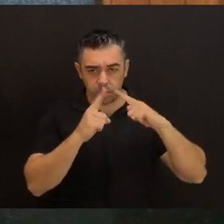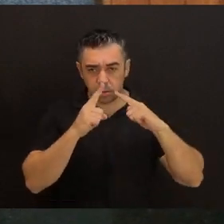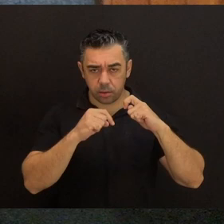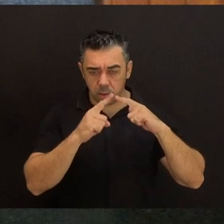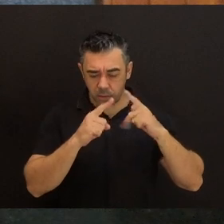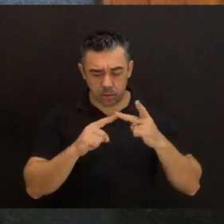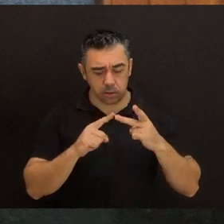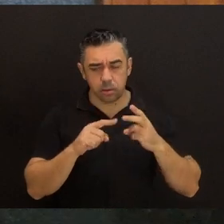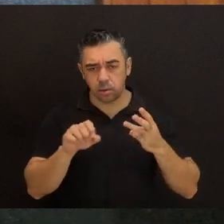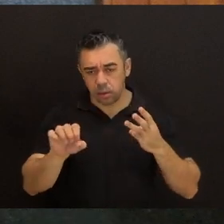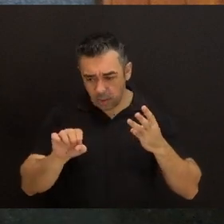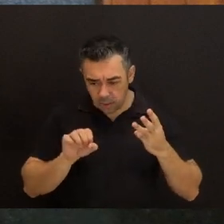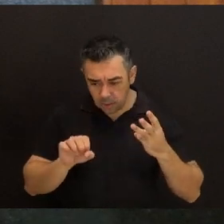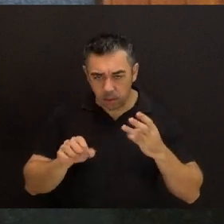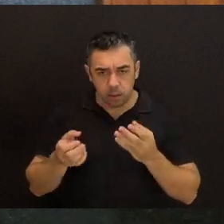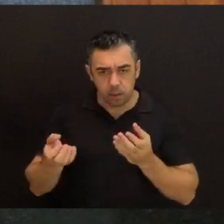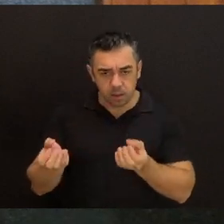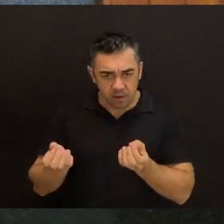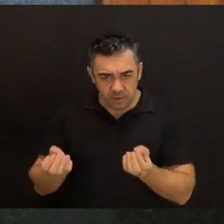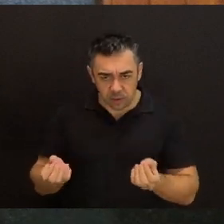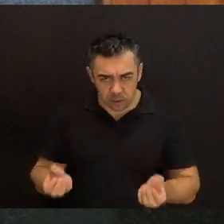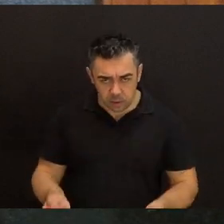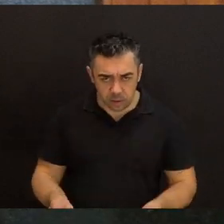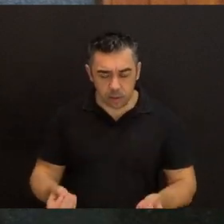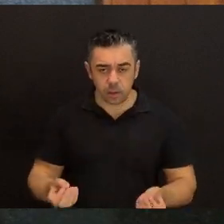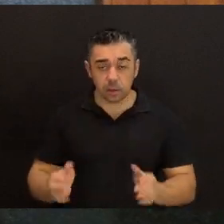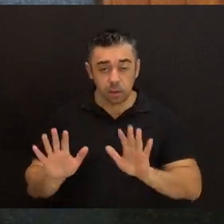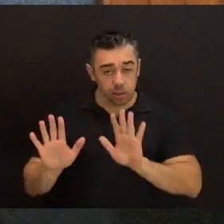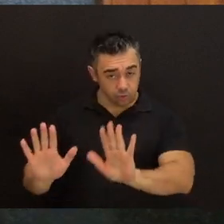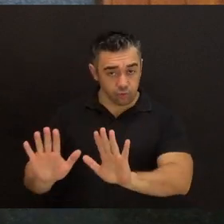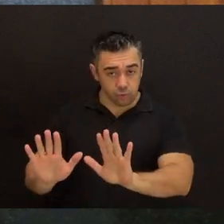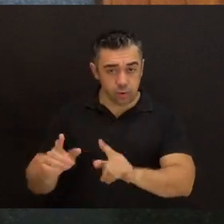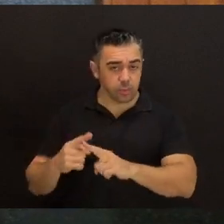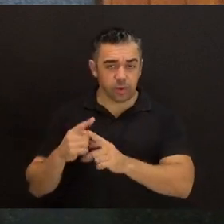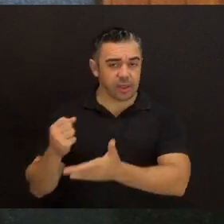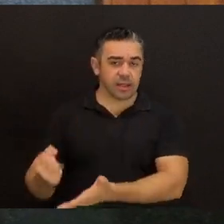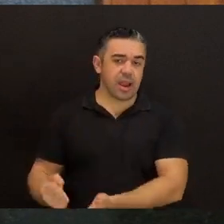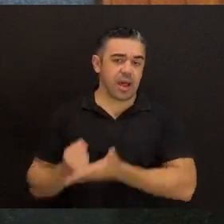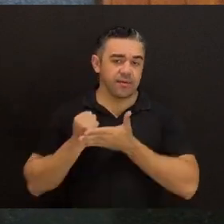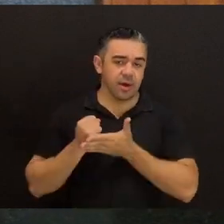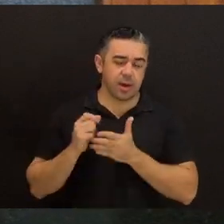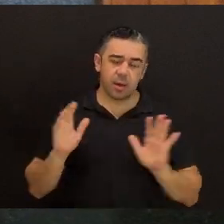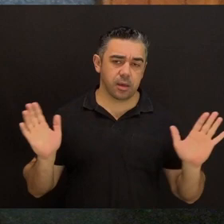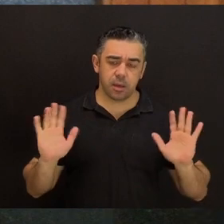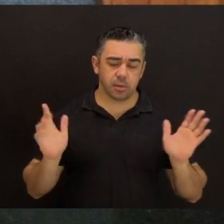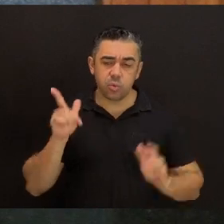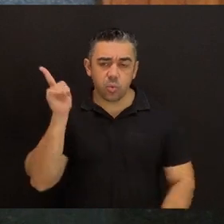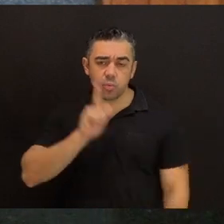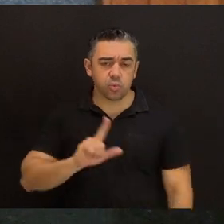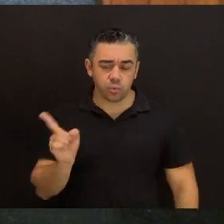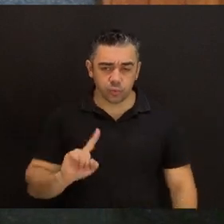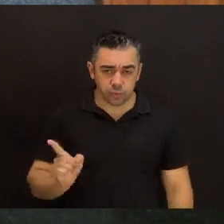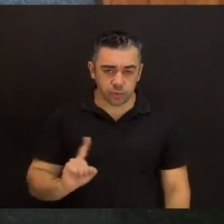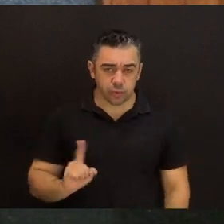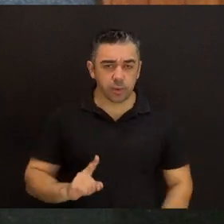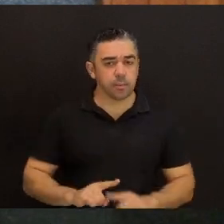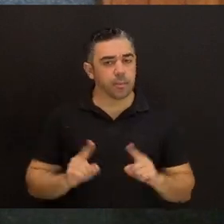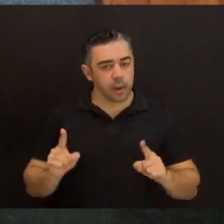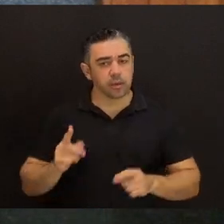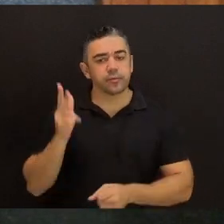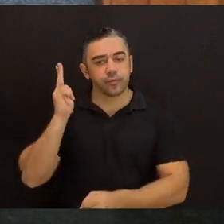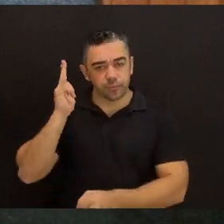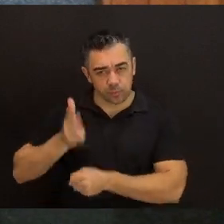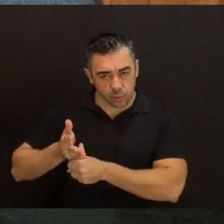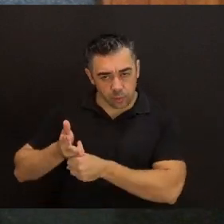Nós deixamos lá aprendidos lá no local até por uma incapacidade de locomoção desses objetos até a delegacia mas ficou filmado